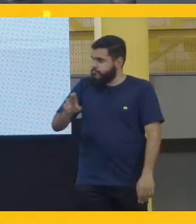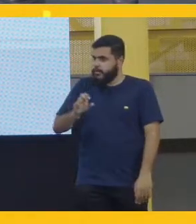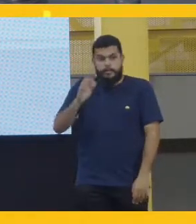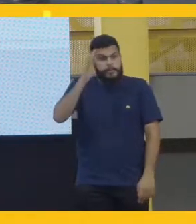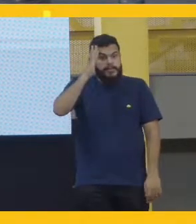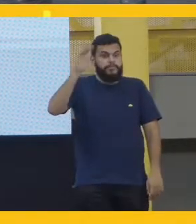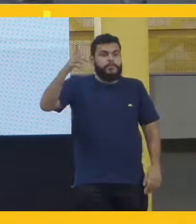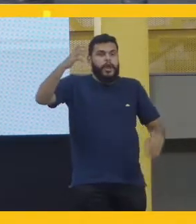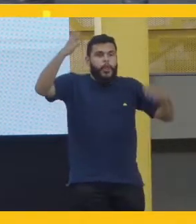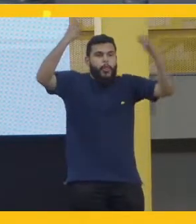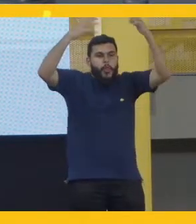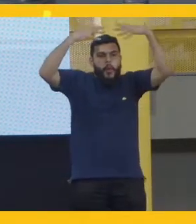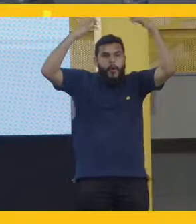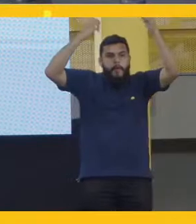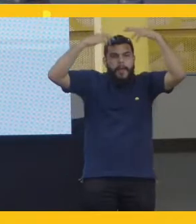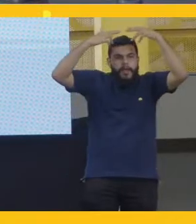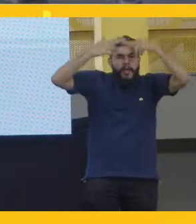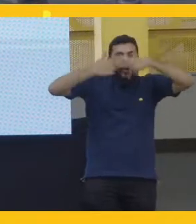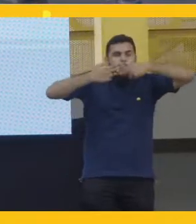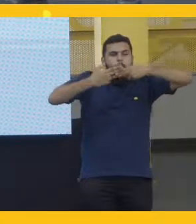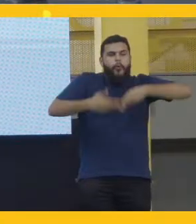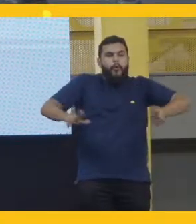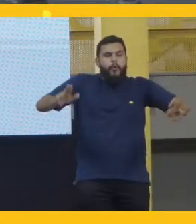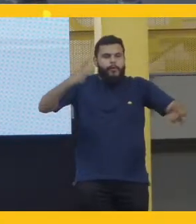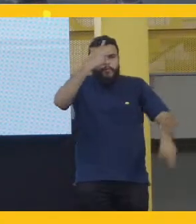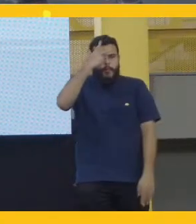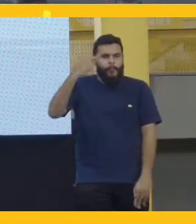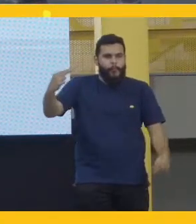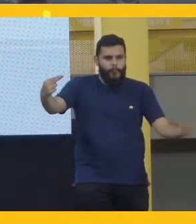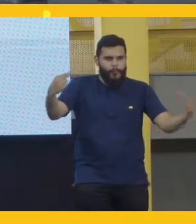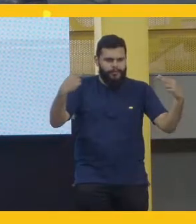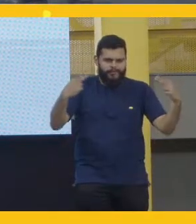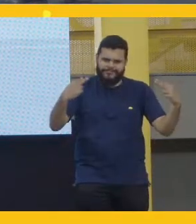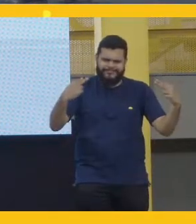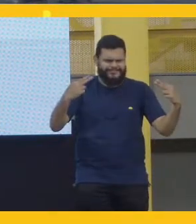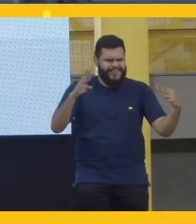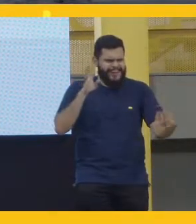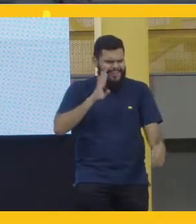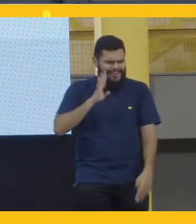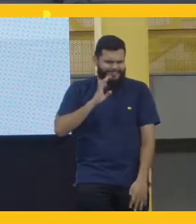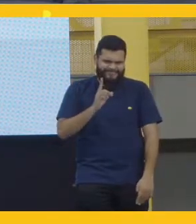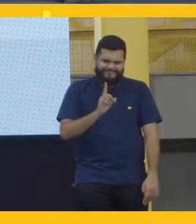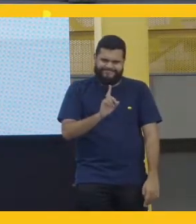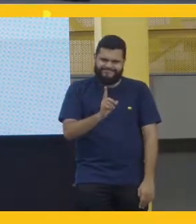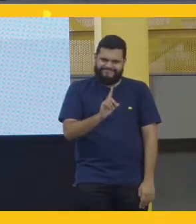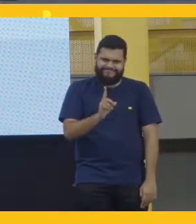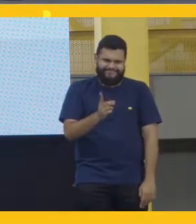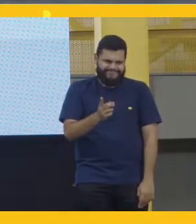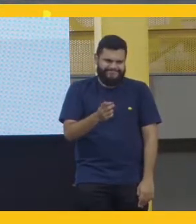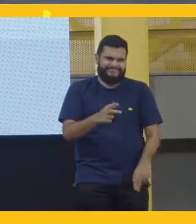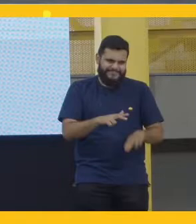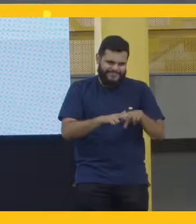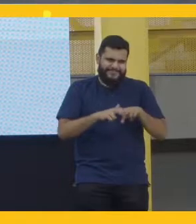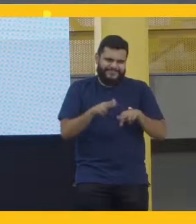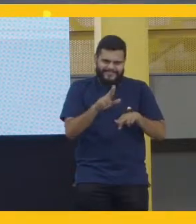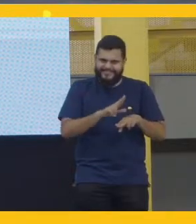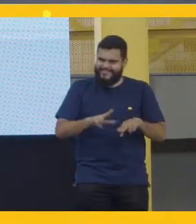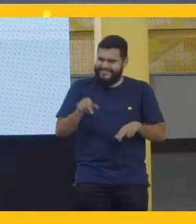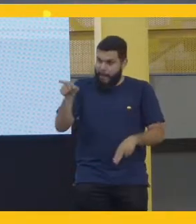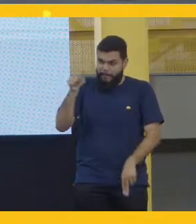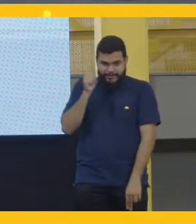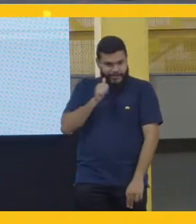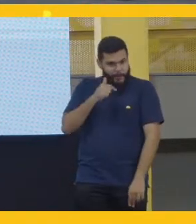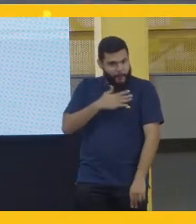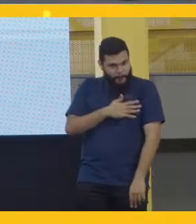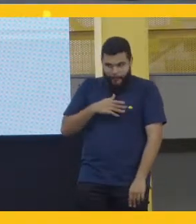lá, pelado para o mundo todo ver? Não ia ser legal. Então, o que que... Ai, que delícia, é. Vixe,